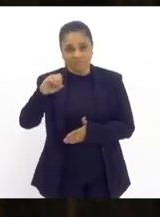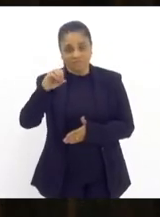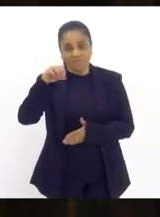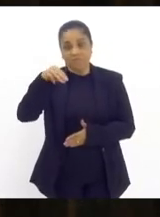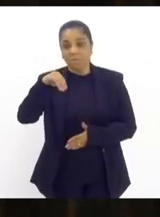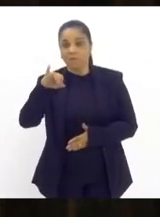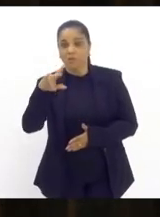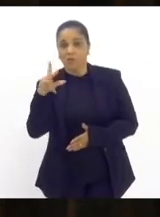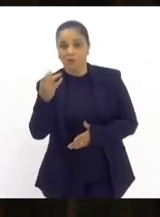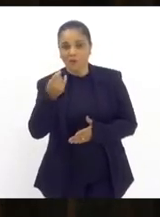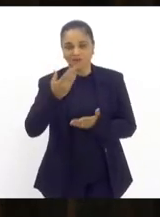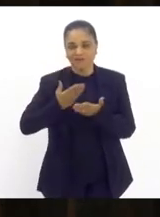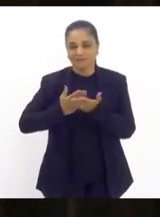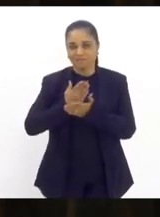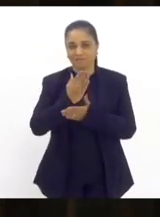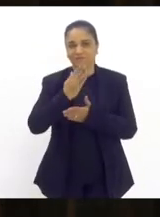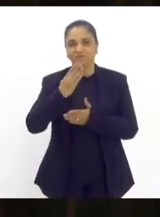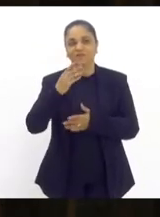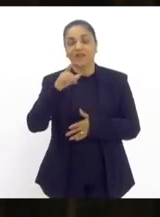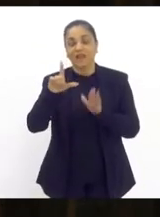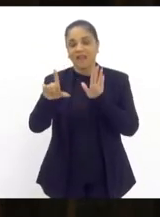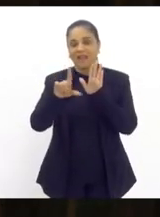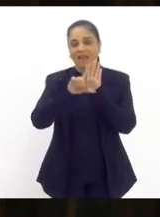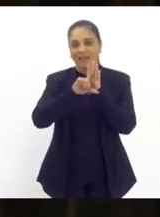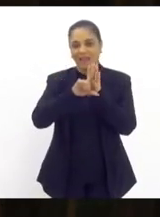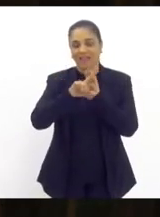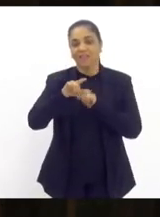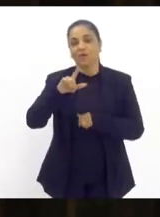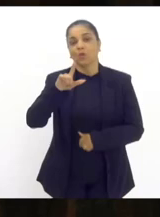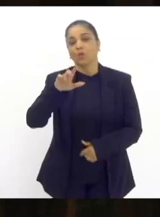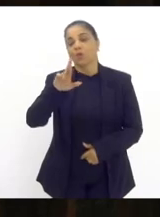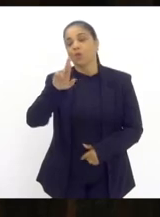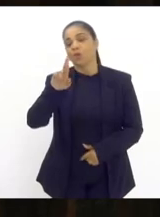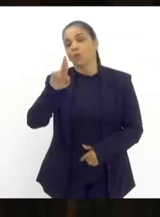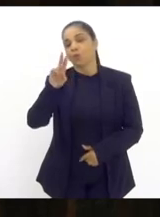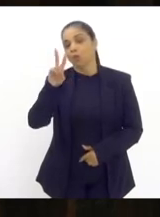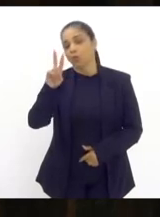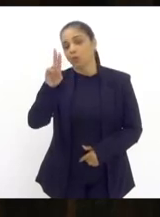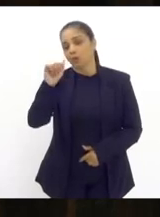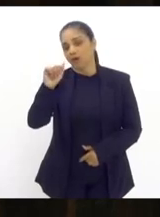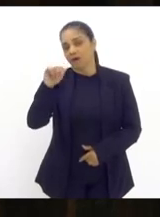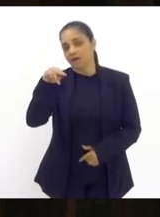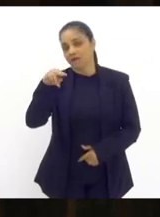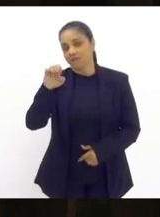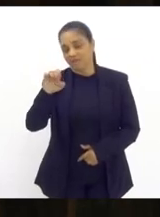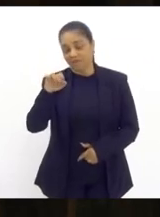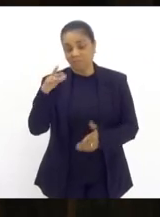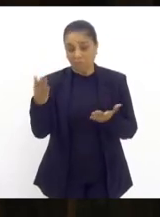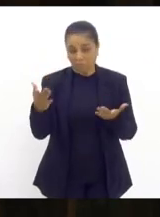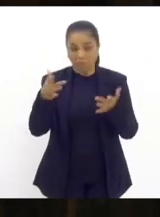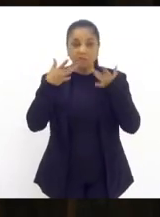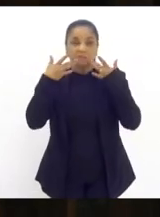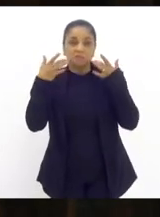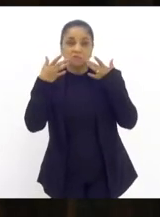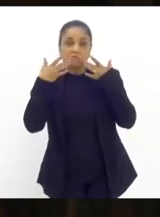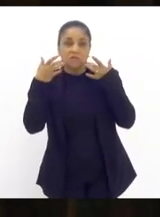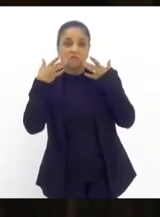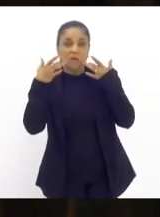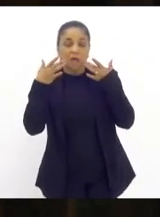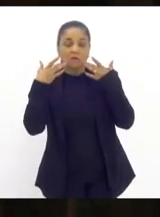rouanet aí você passa espetáculo choros Line